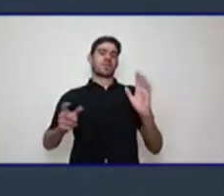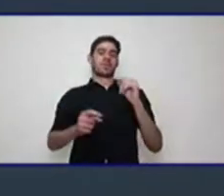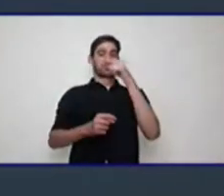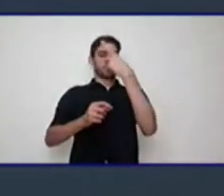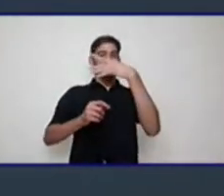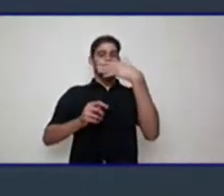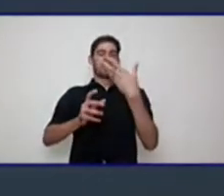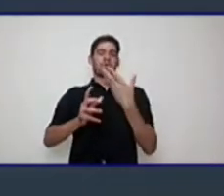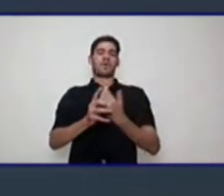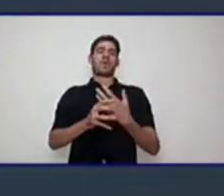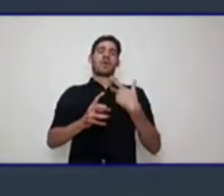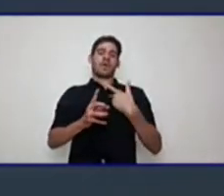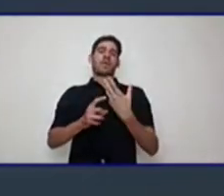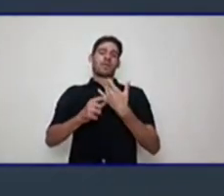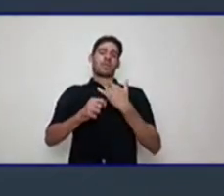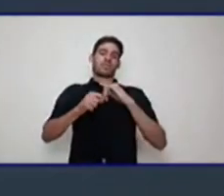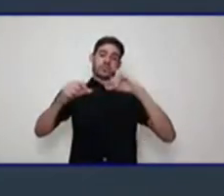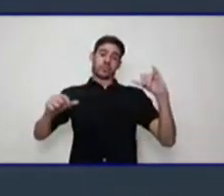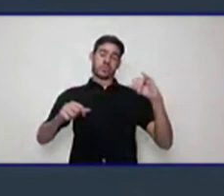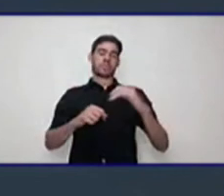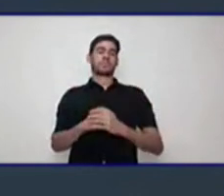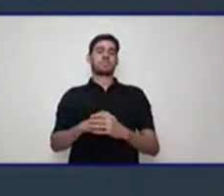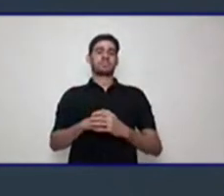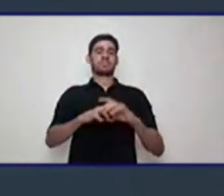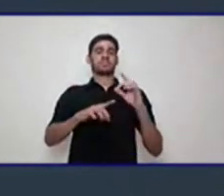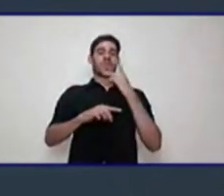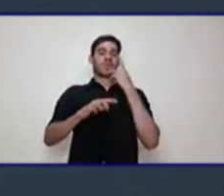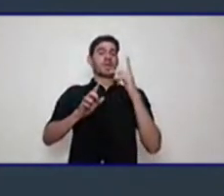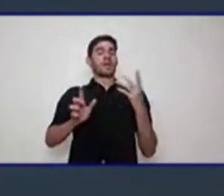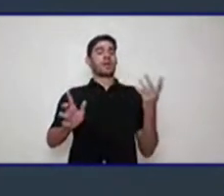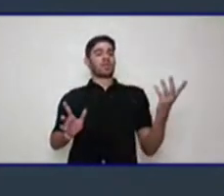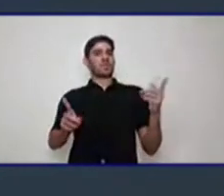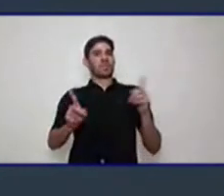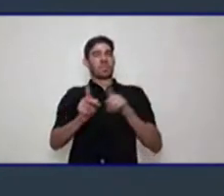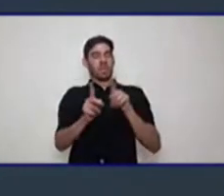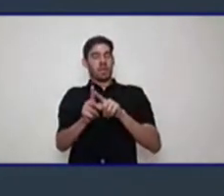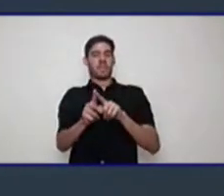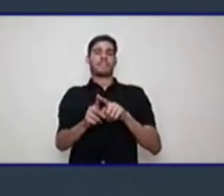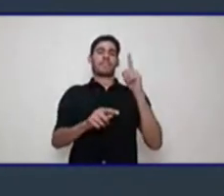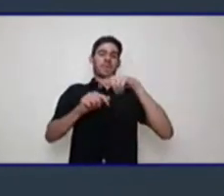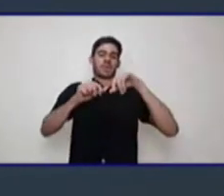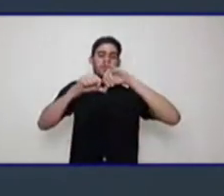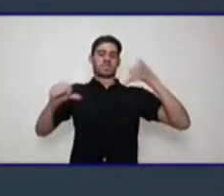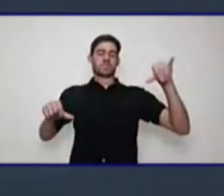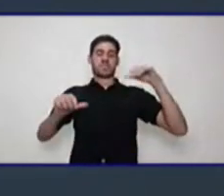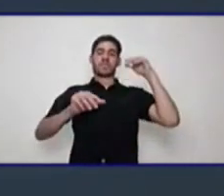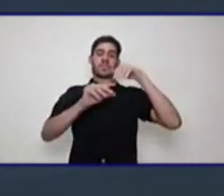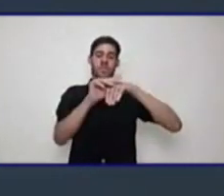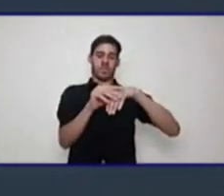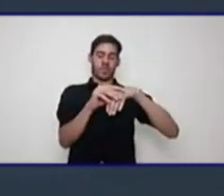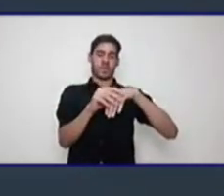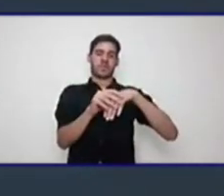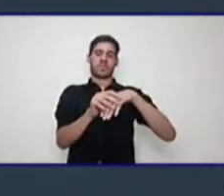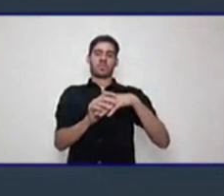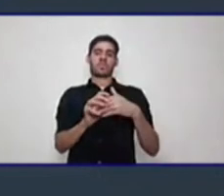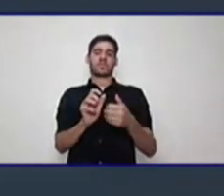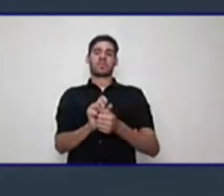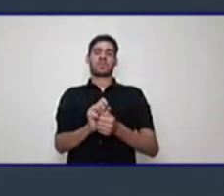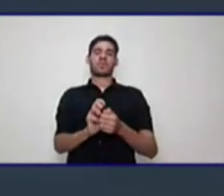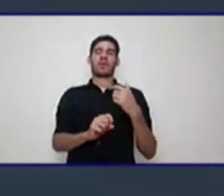que eu estou a proferir. Adianto, porém, nesta declaração de voto que tenho o zio